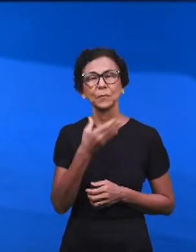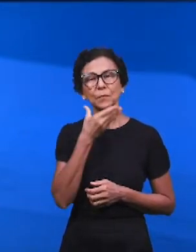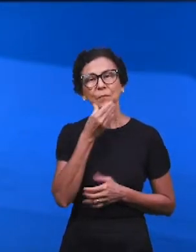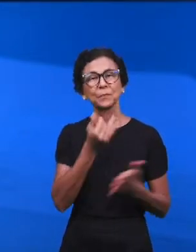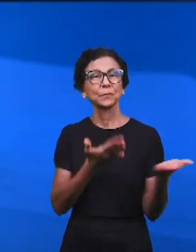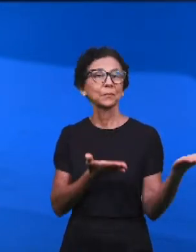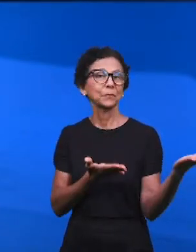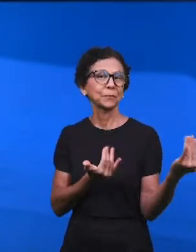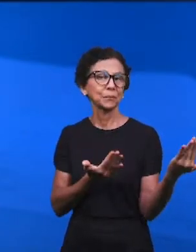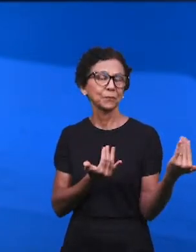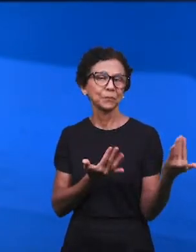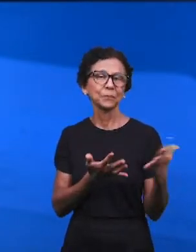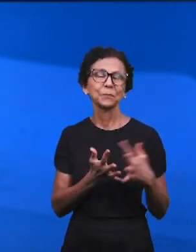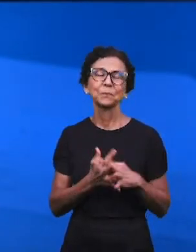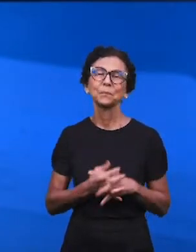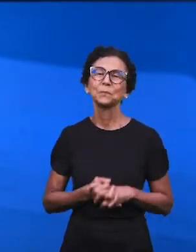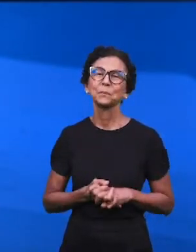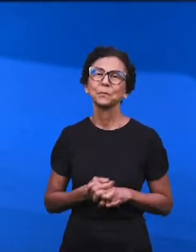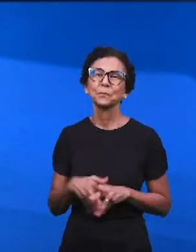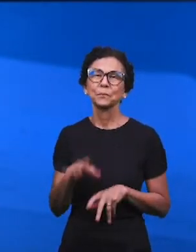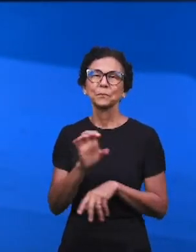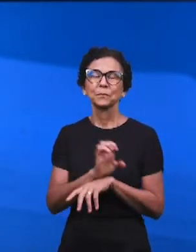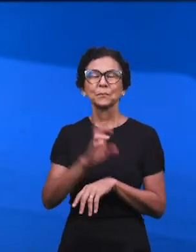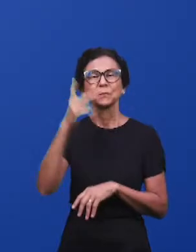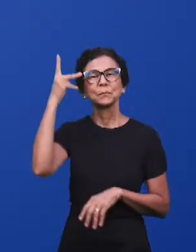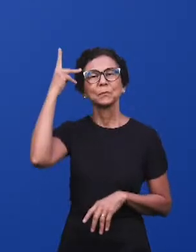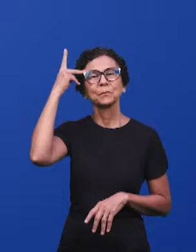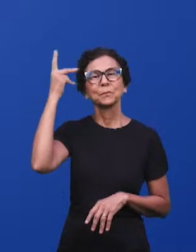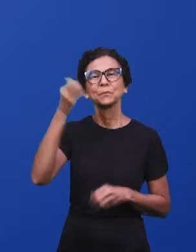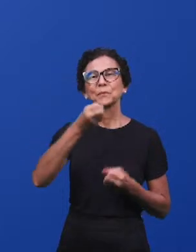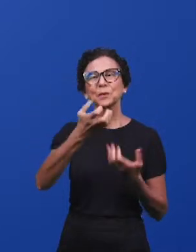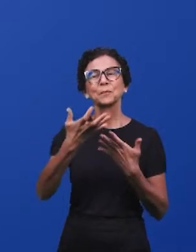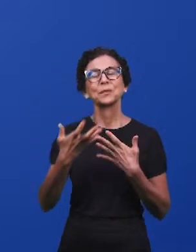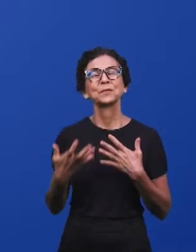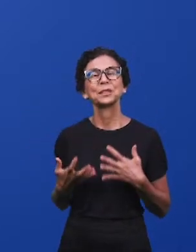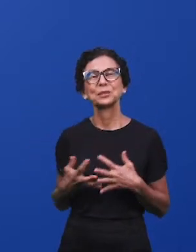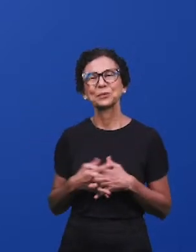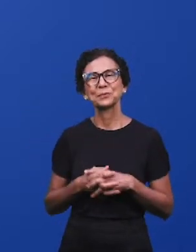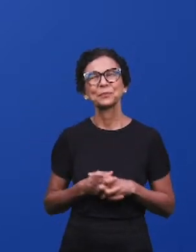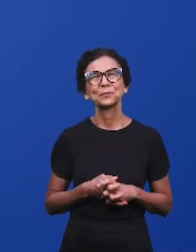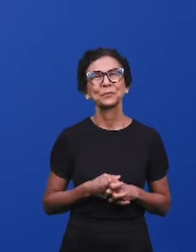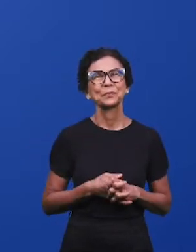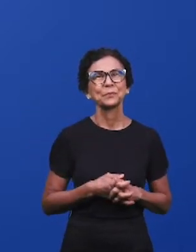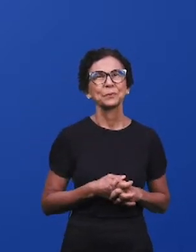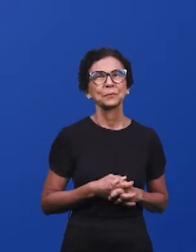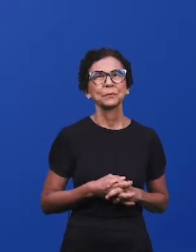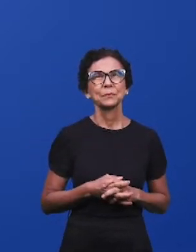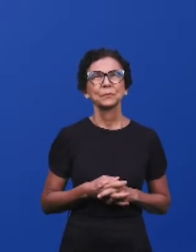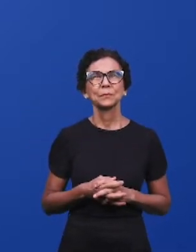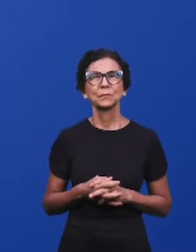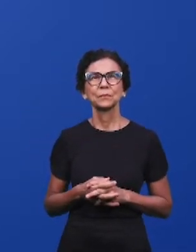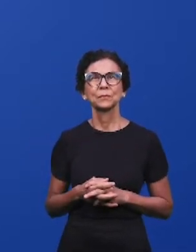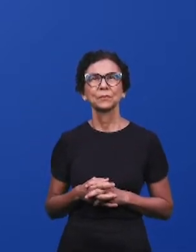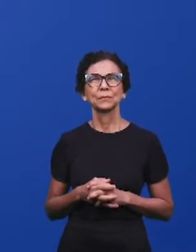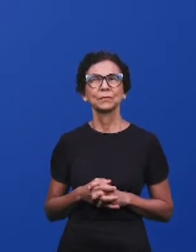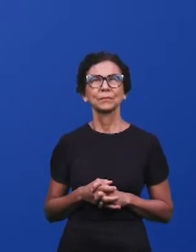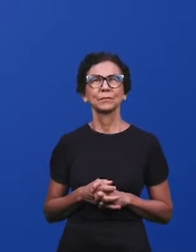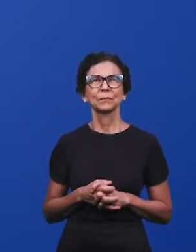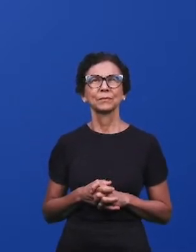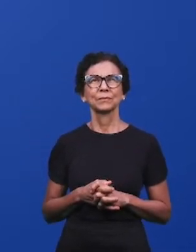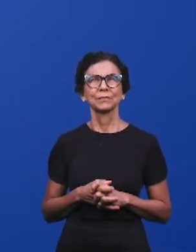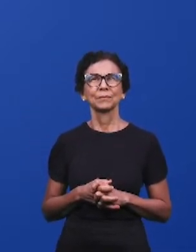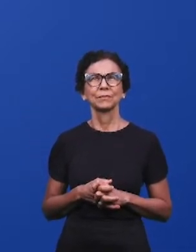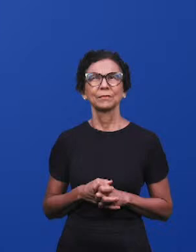estado de São Paulo. Caio, muito bem-vindo novamente, a paz do Senhor. Respondendo à pergunta de número 7, nós podemos ver